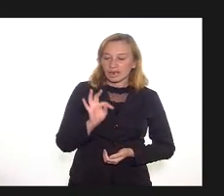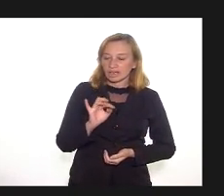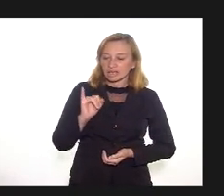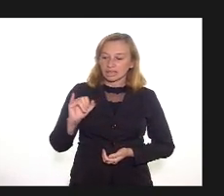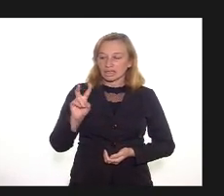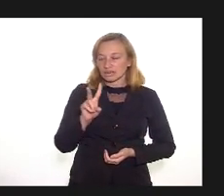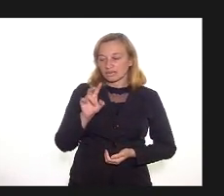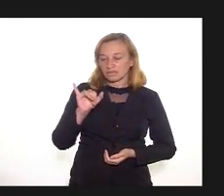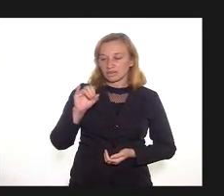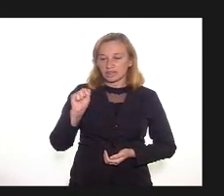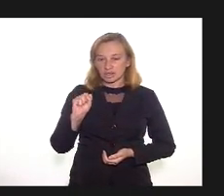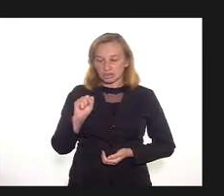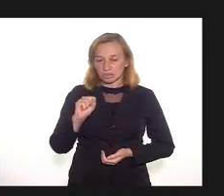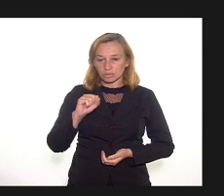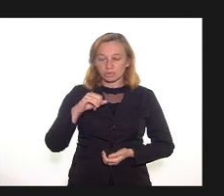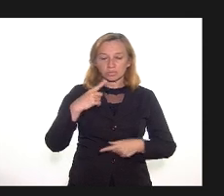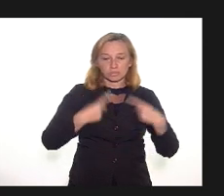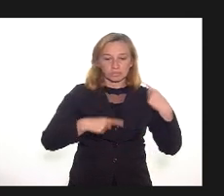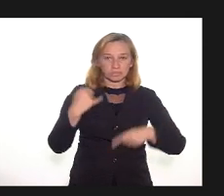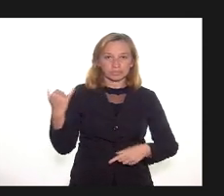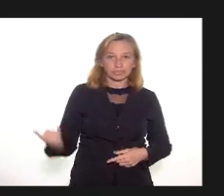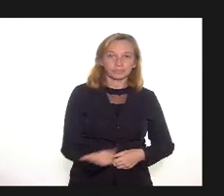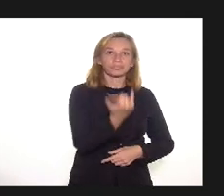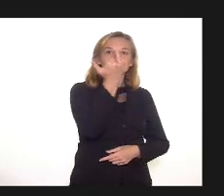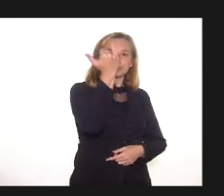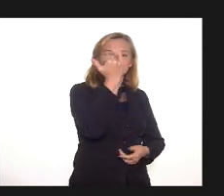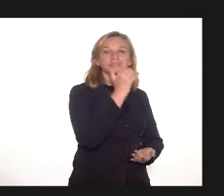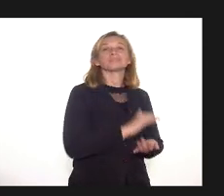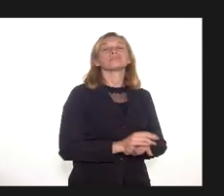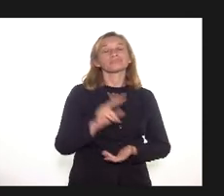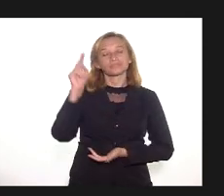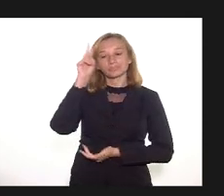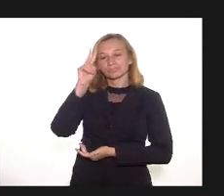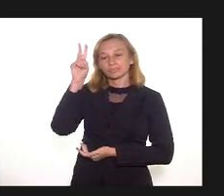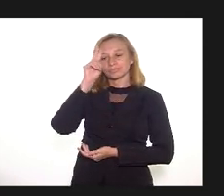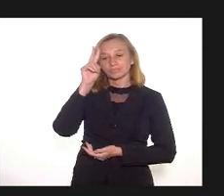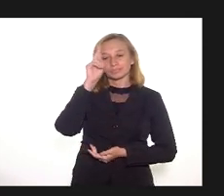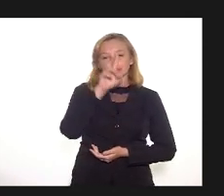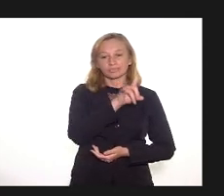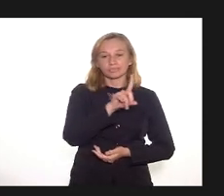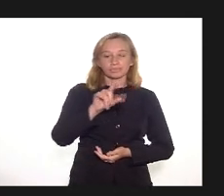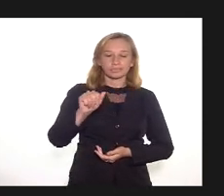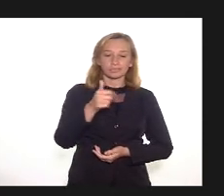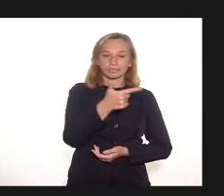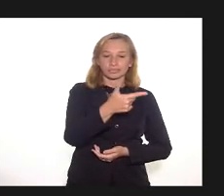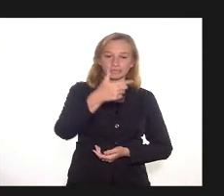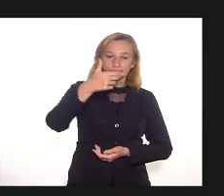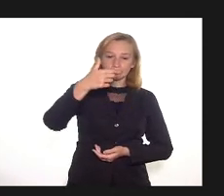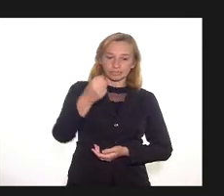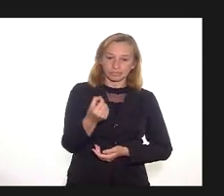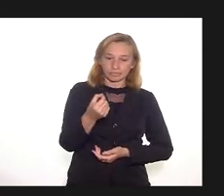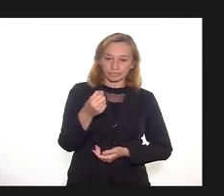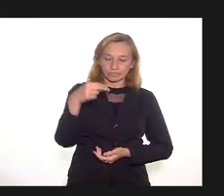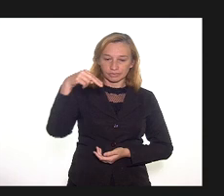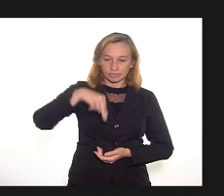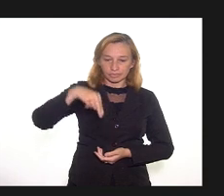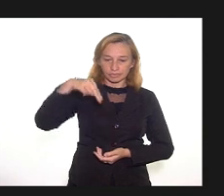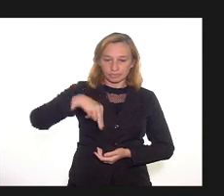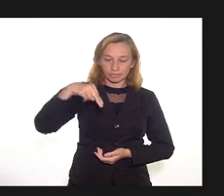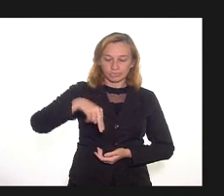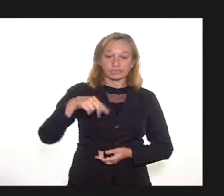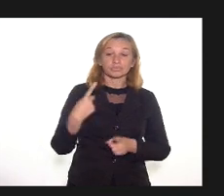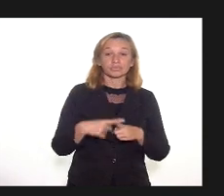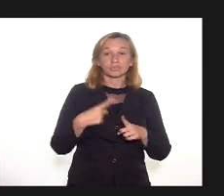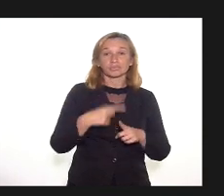muito importante para lembrar o dia 20 de novembro porque o dia